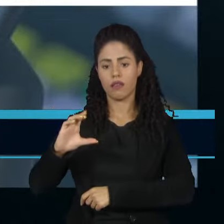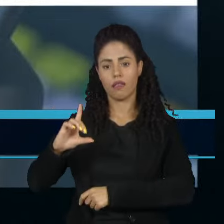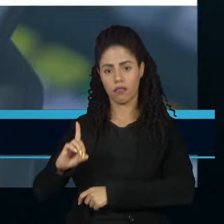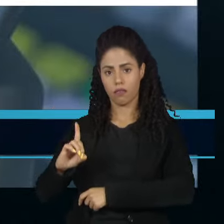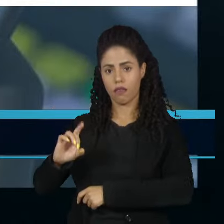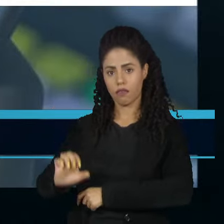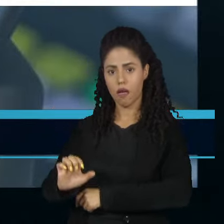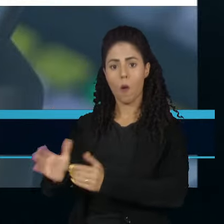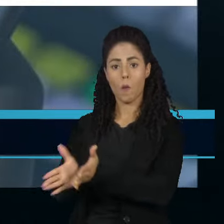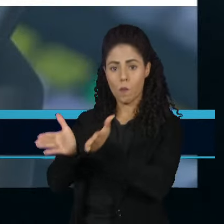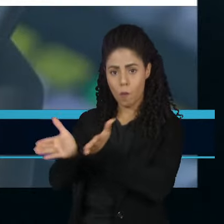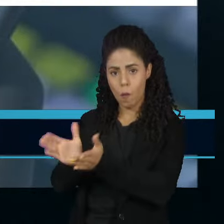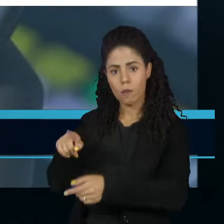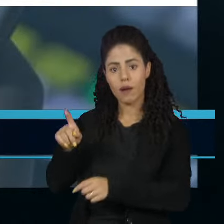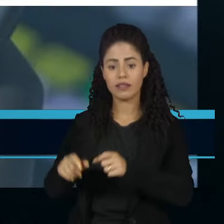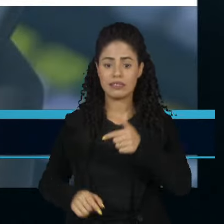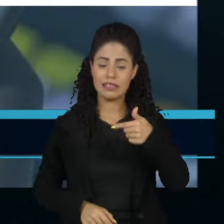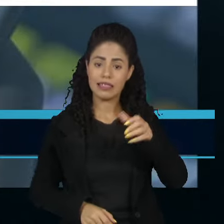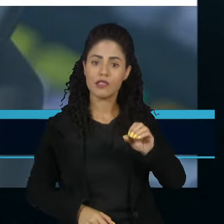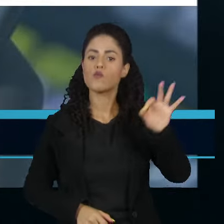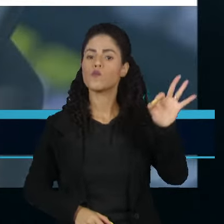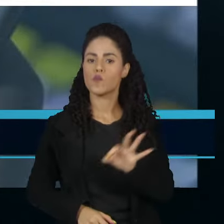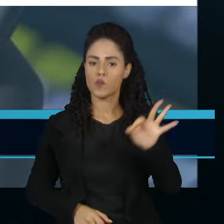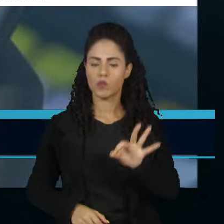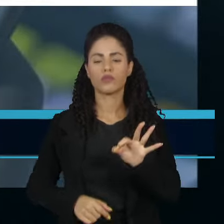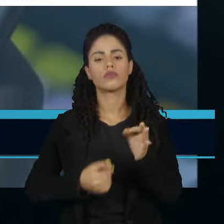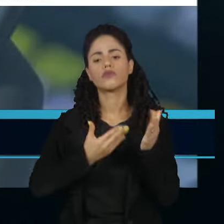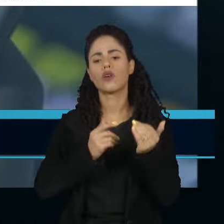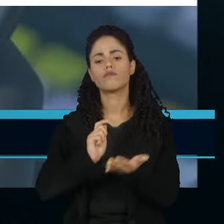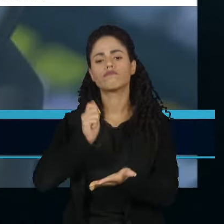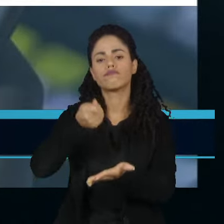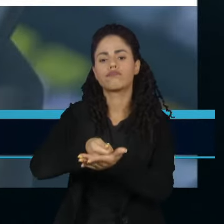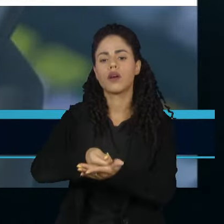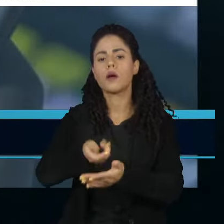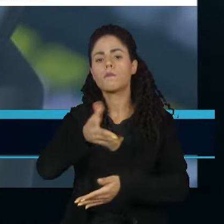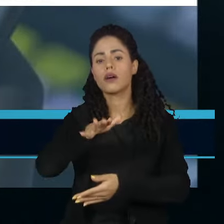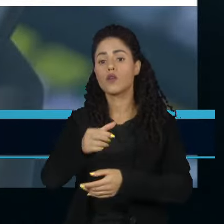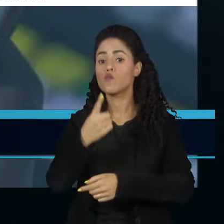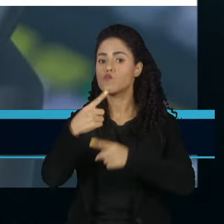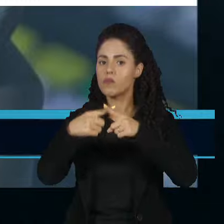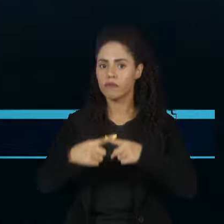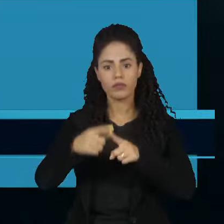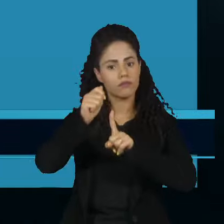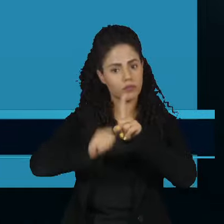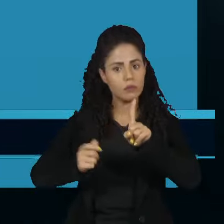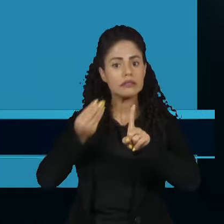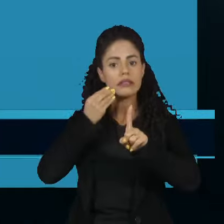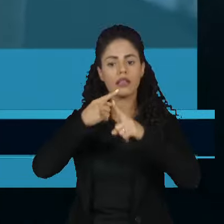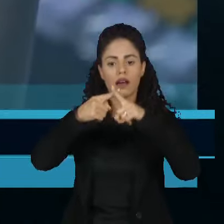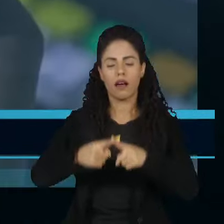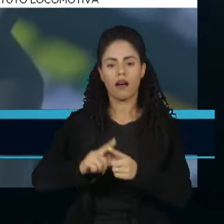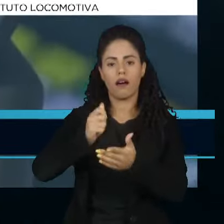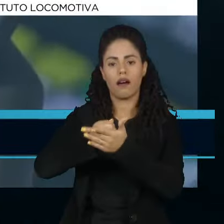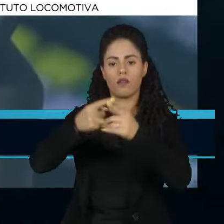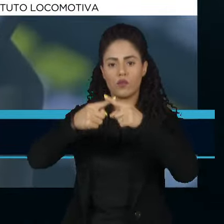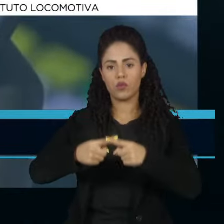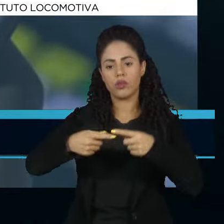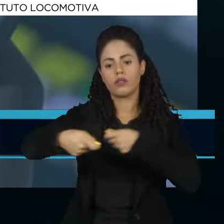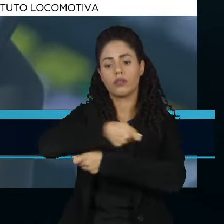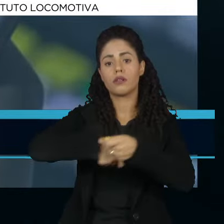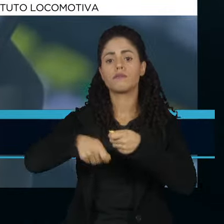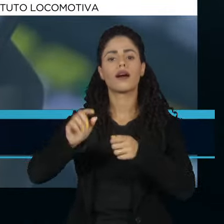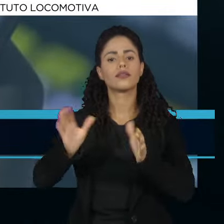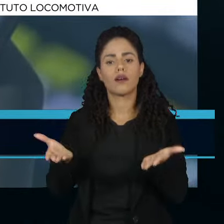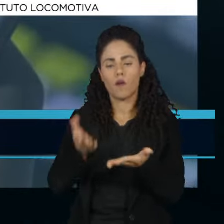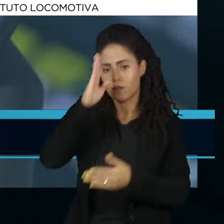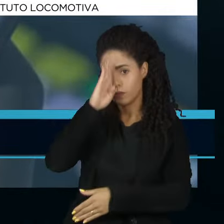d e e 70% jogam ao menos uma vez por mês a situação econômica é